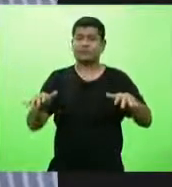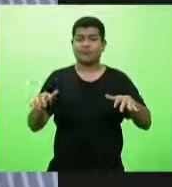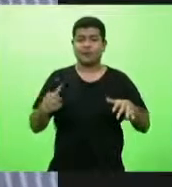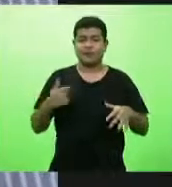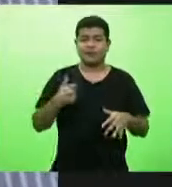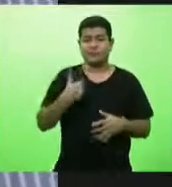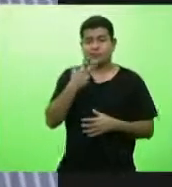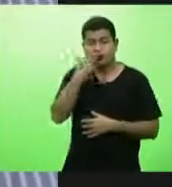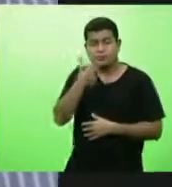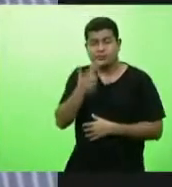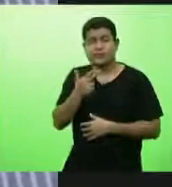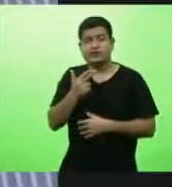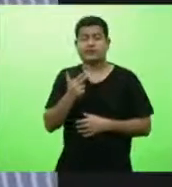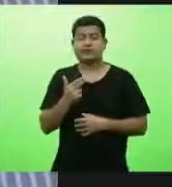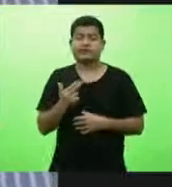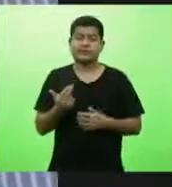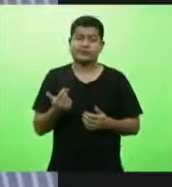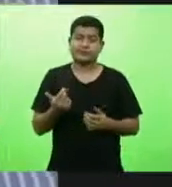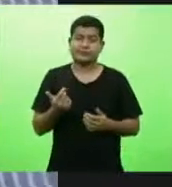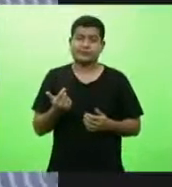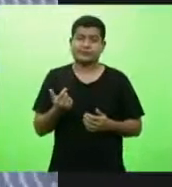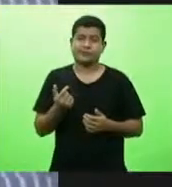Me parece assim, e quero deixar aqui